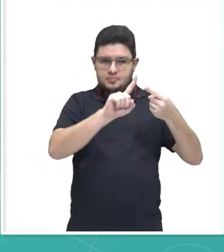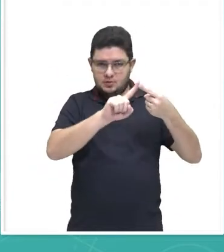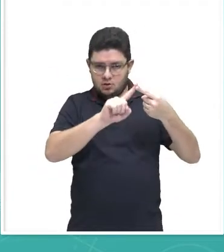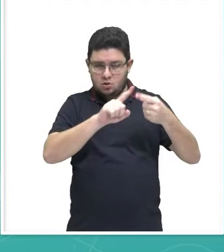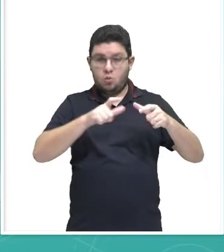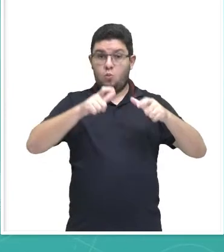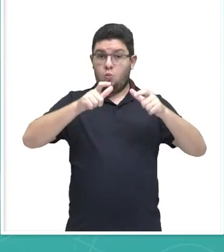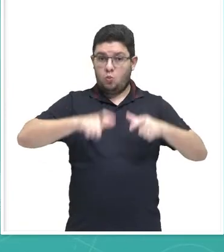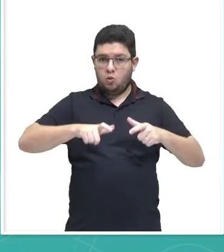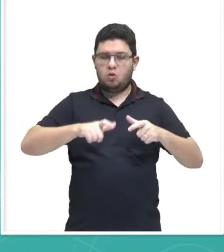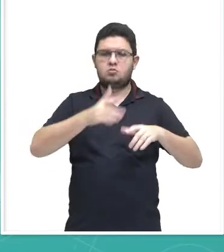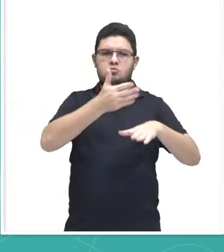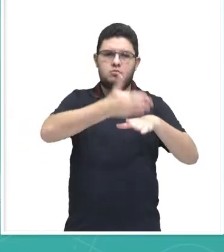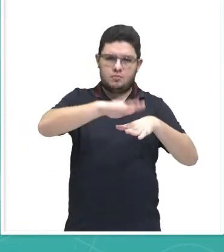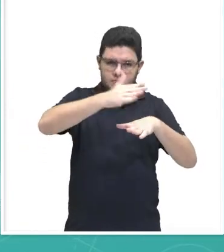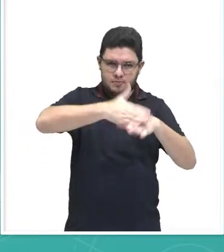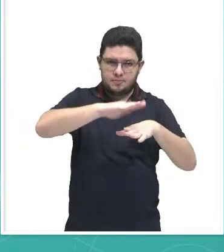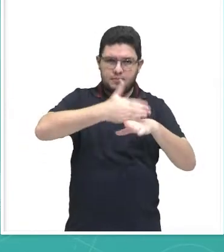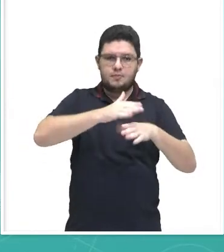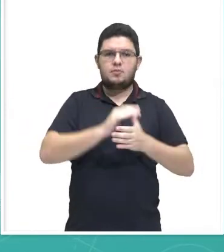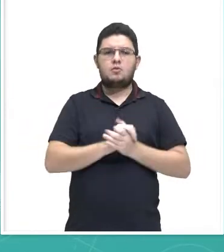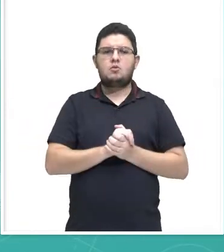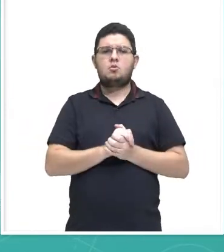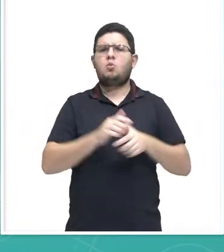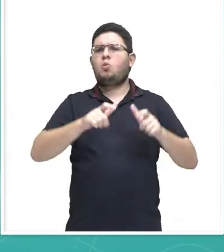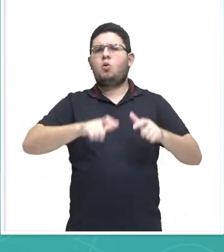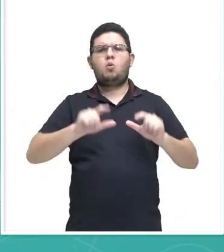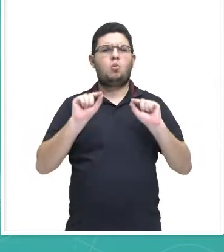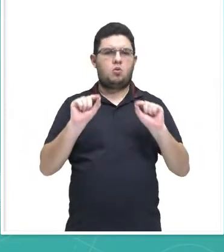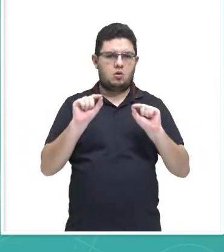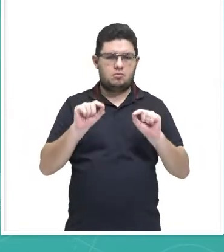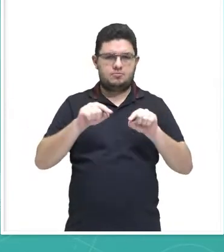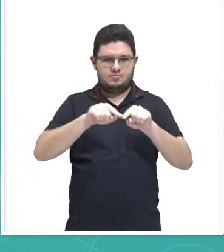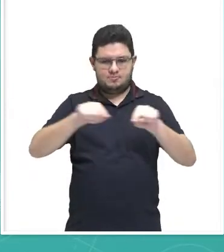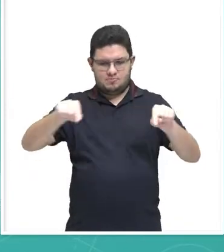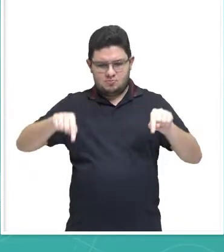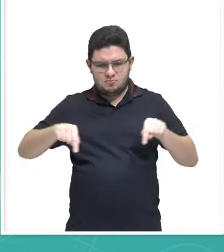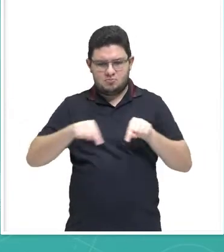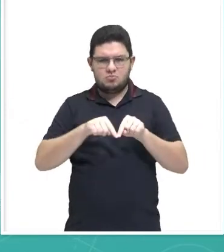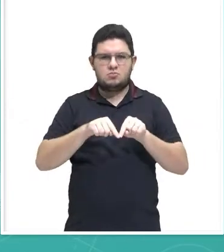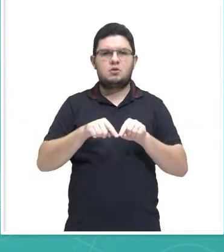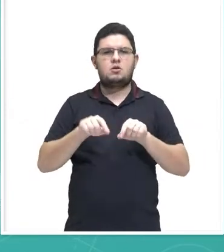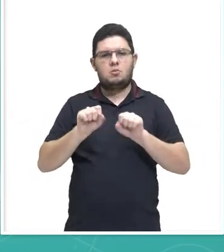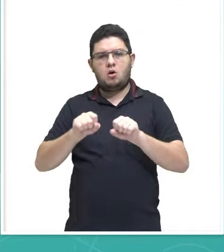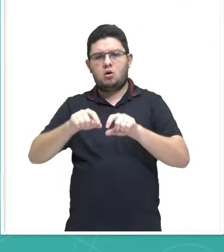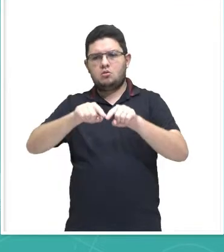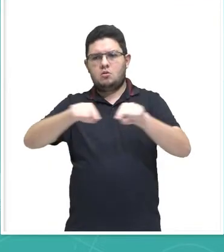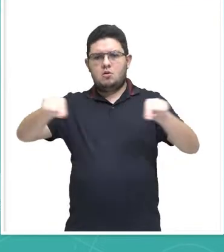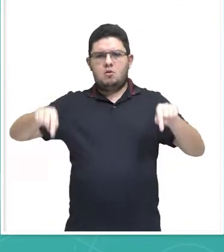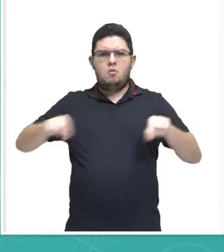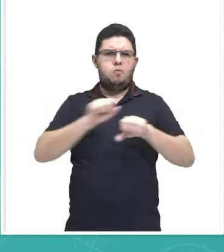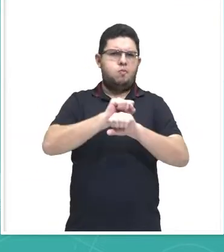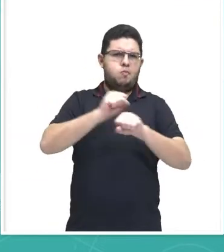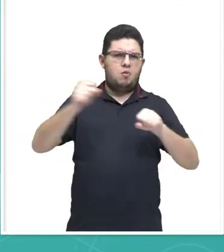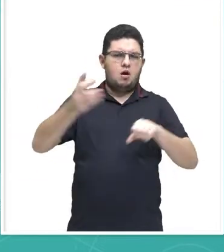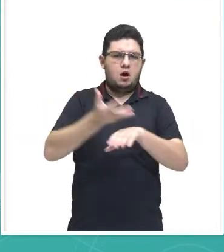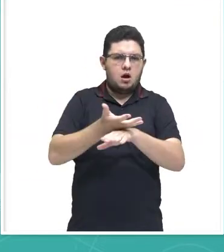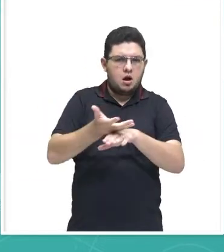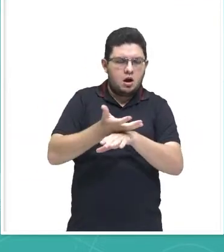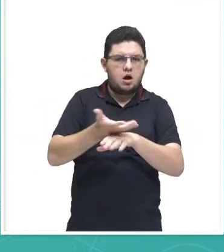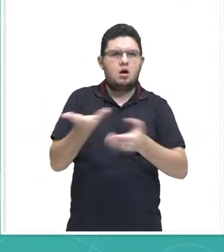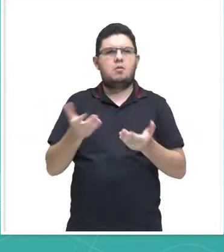olhadinha. Que pode ser na quadra, no campo, na areia, no gelo, na